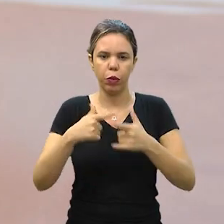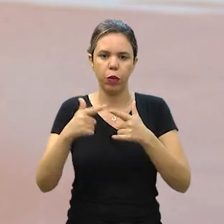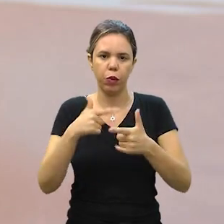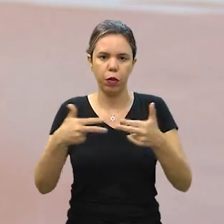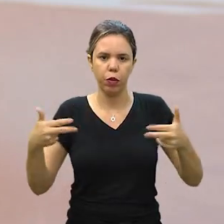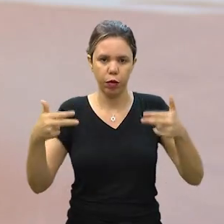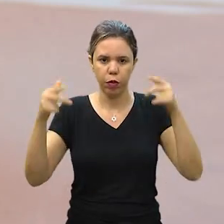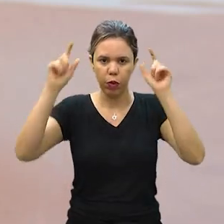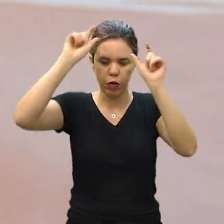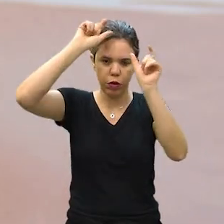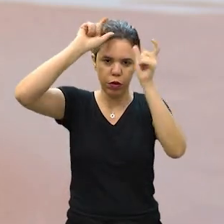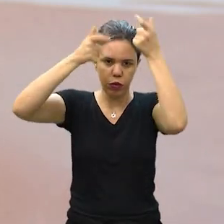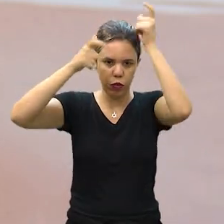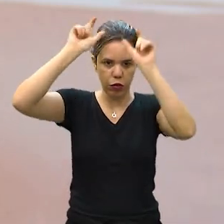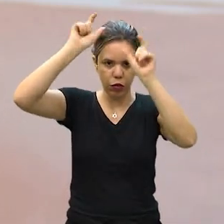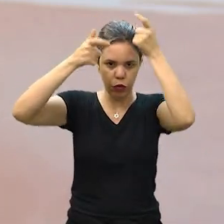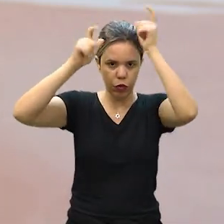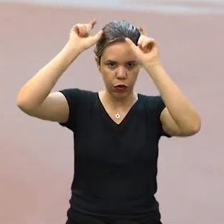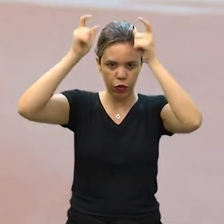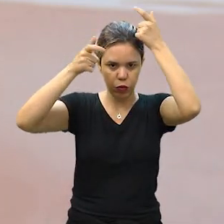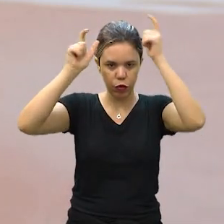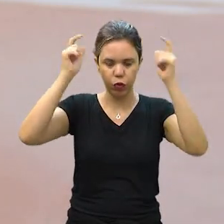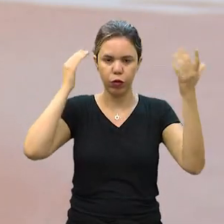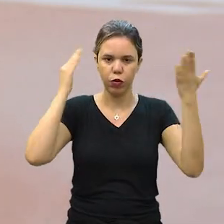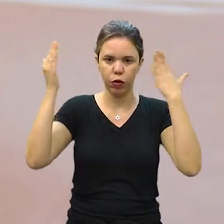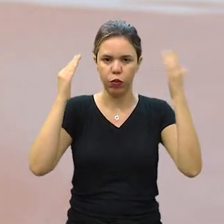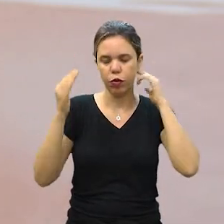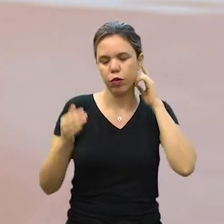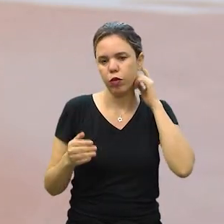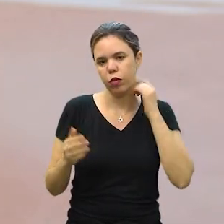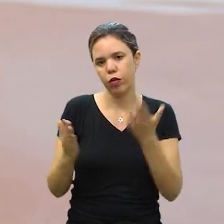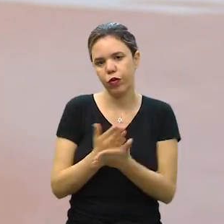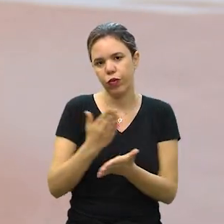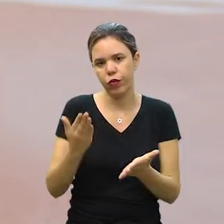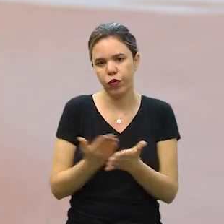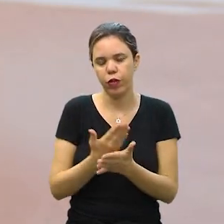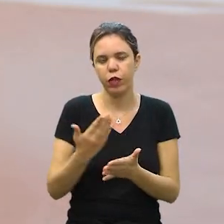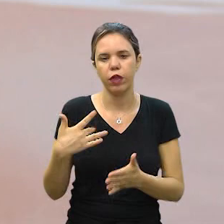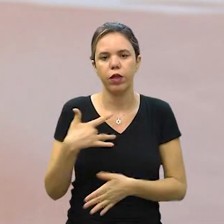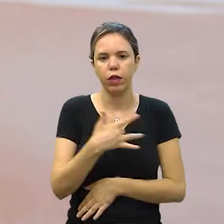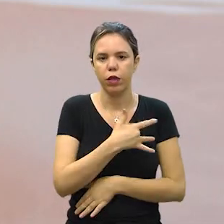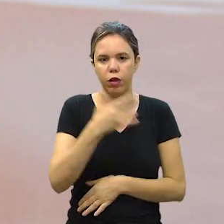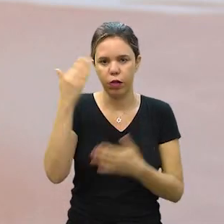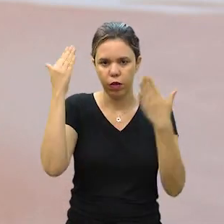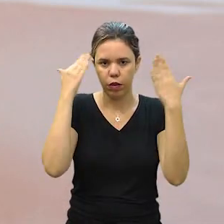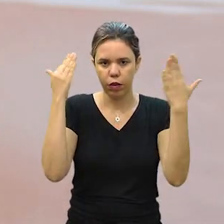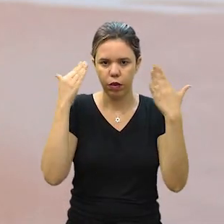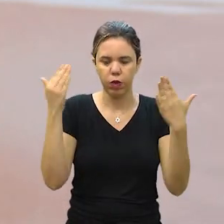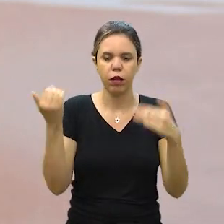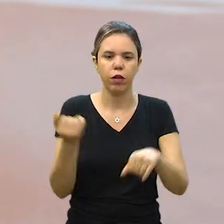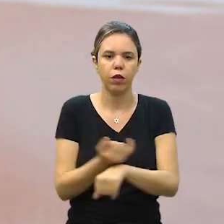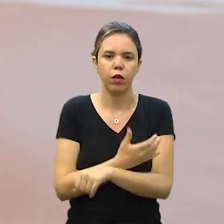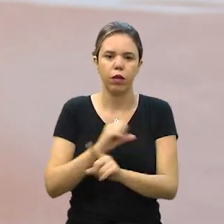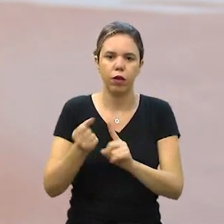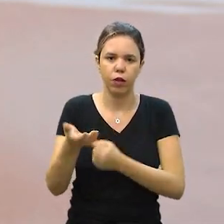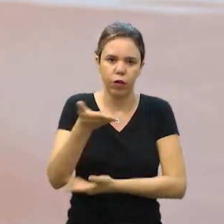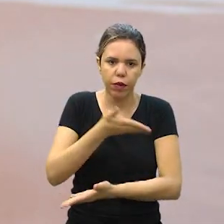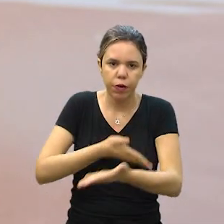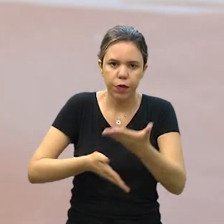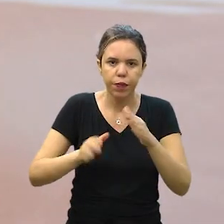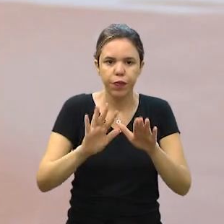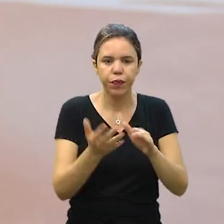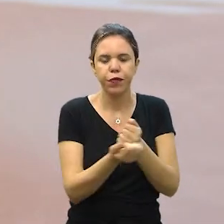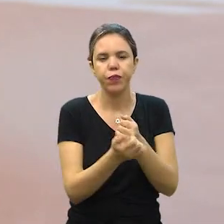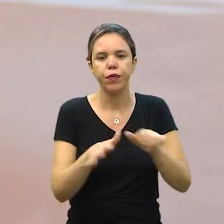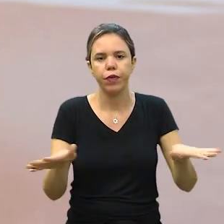de transtorno psicológico. Tanto que fizeram até uma cartilha de saúde mental e atenção psicossocial